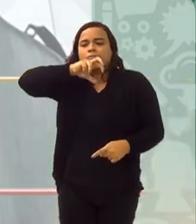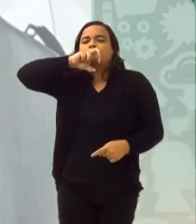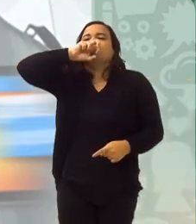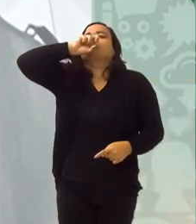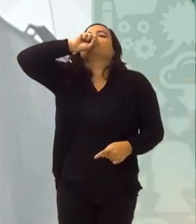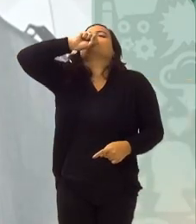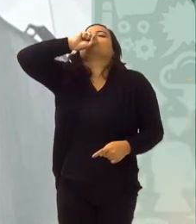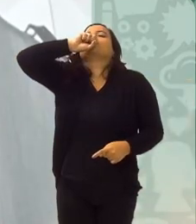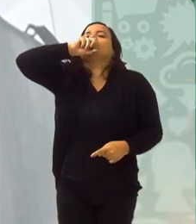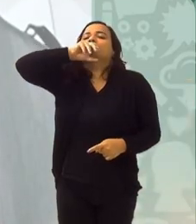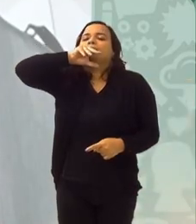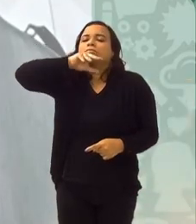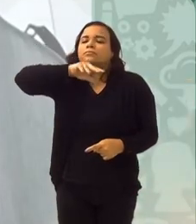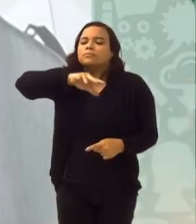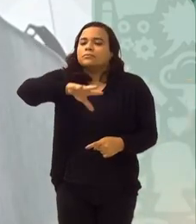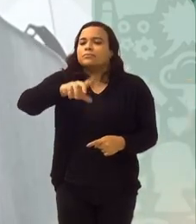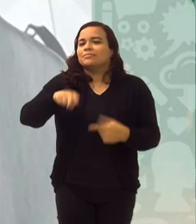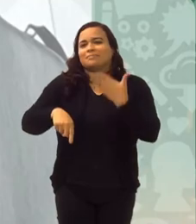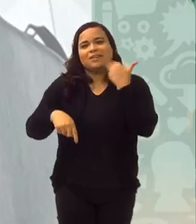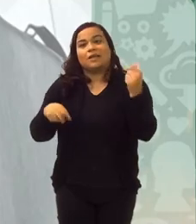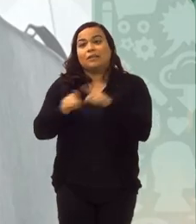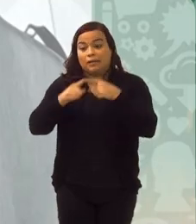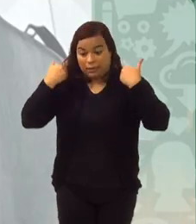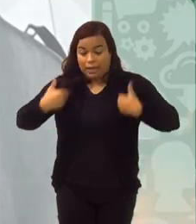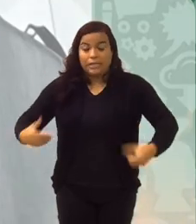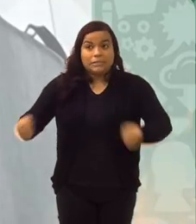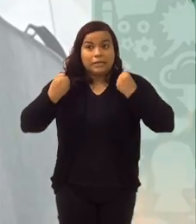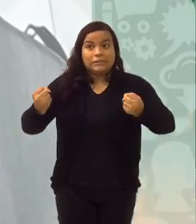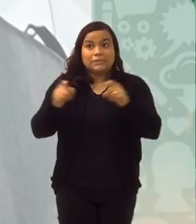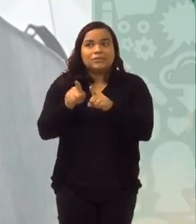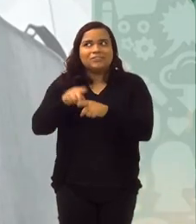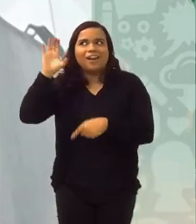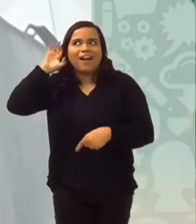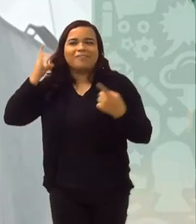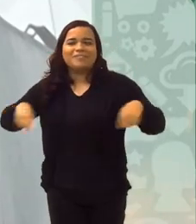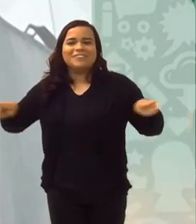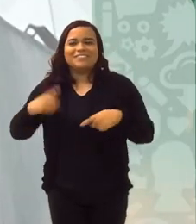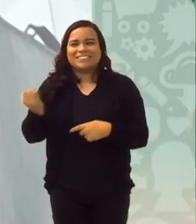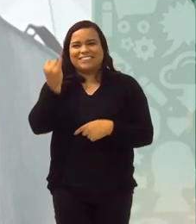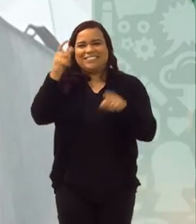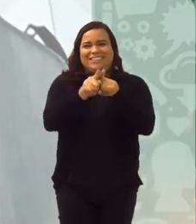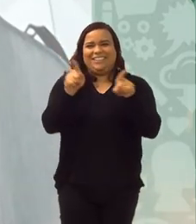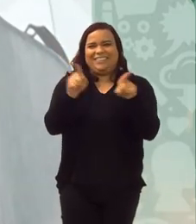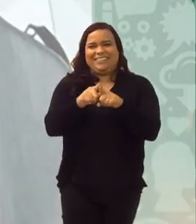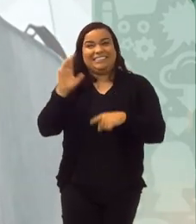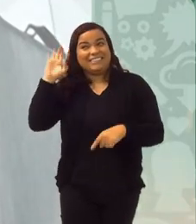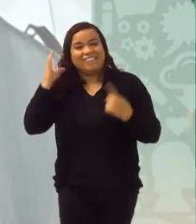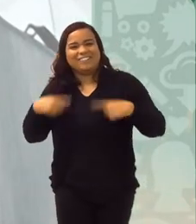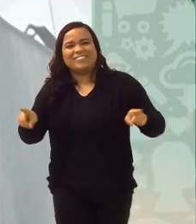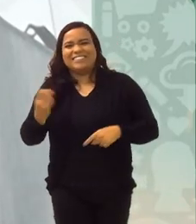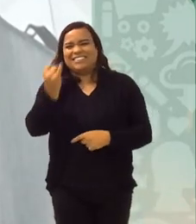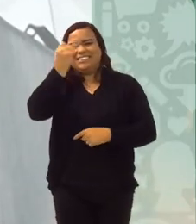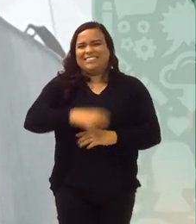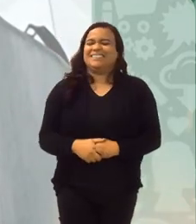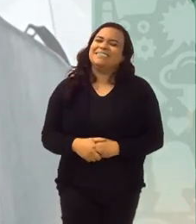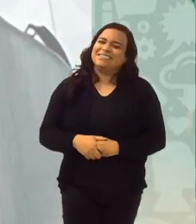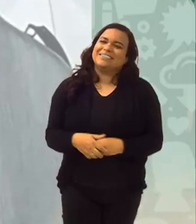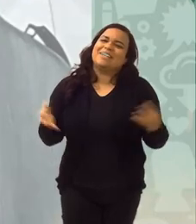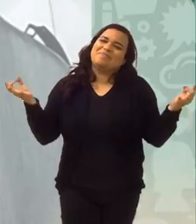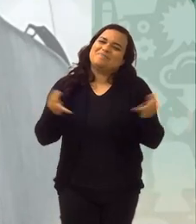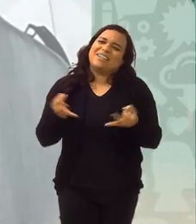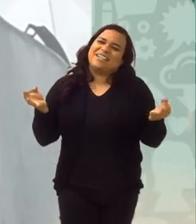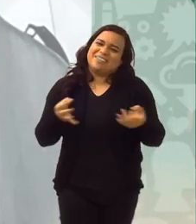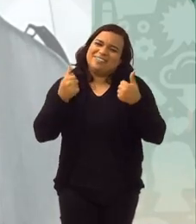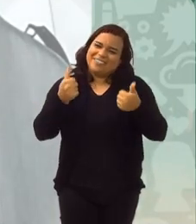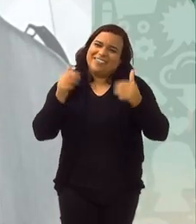E procurem terapias, né? Respirem, respirar é a melhor coisa, e fazer exercício físico, e ouvir música,